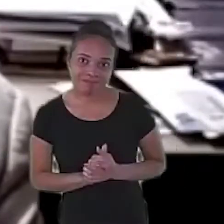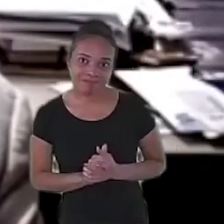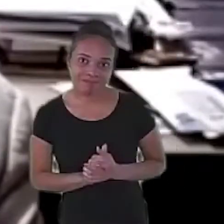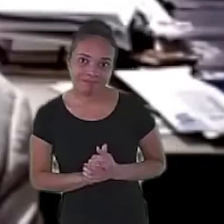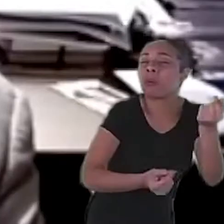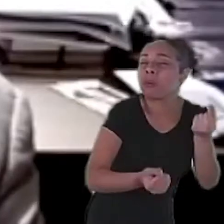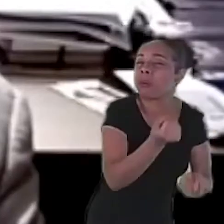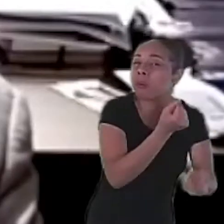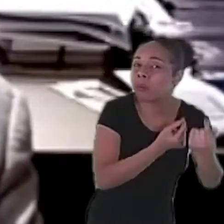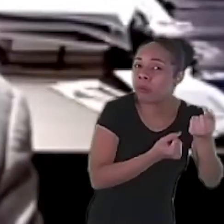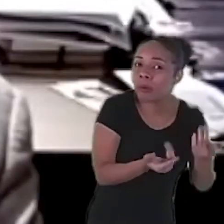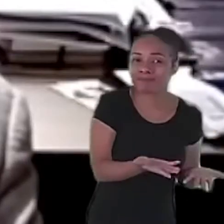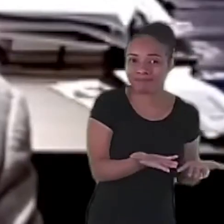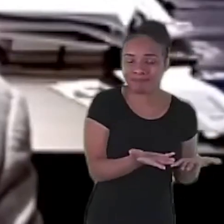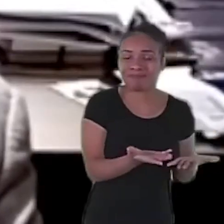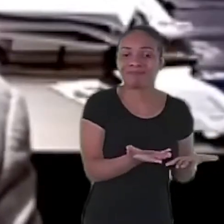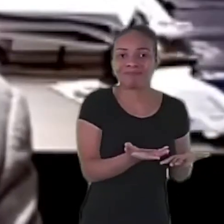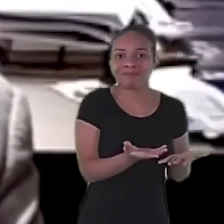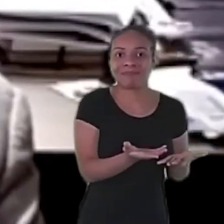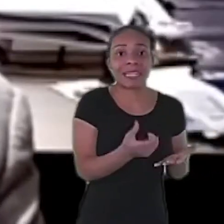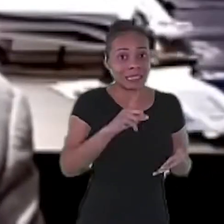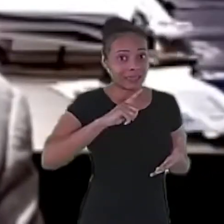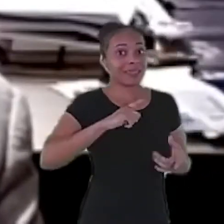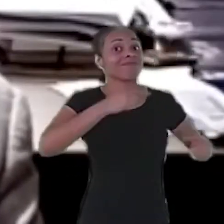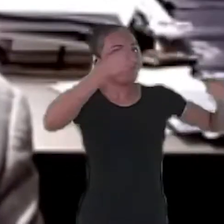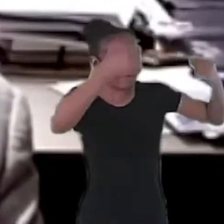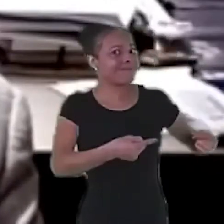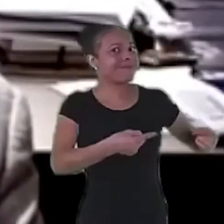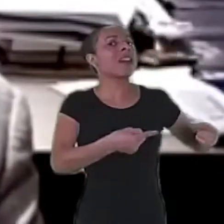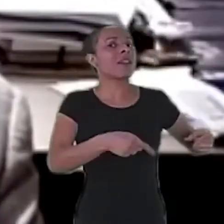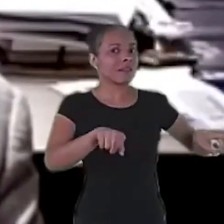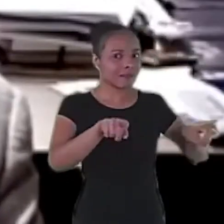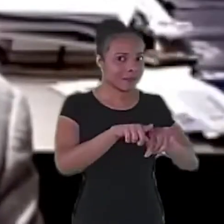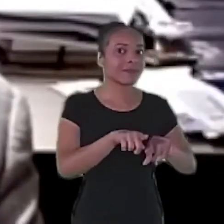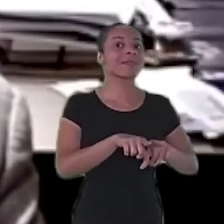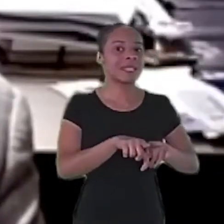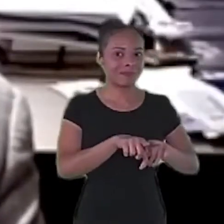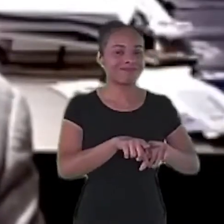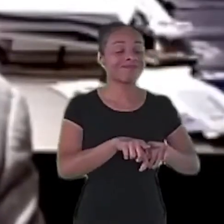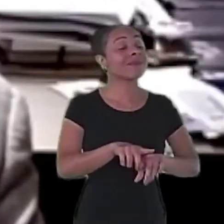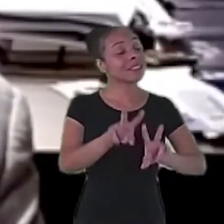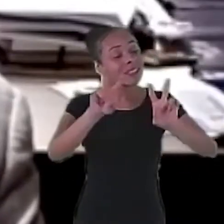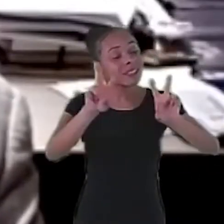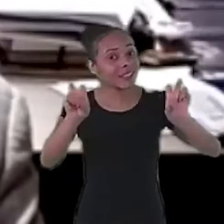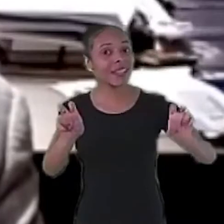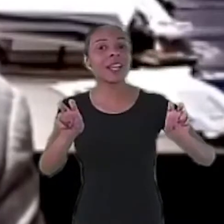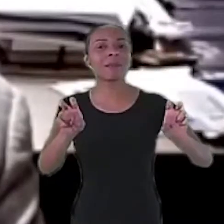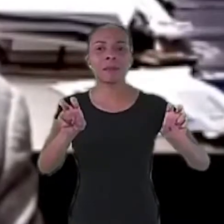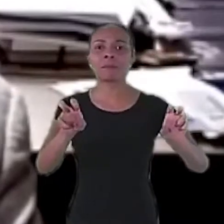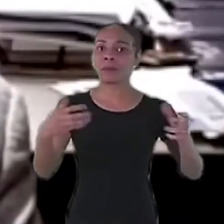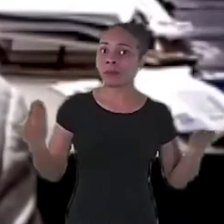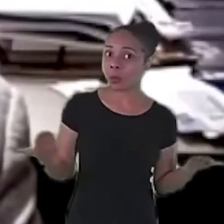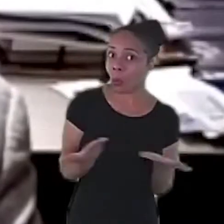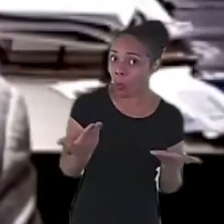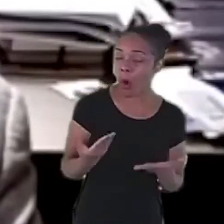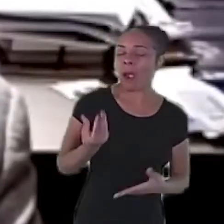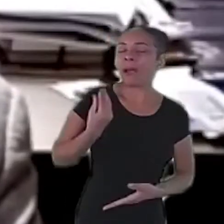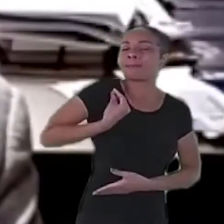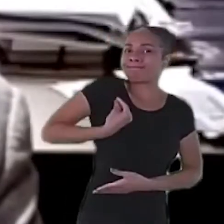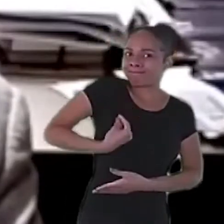concentração, também traz vários desafios. Então, eu acho que esse é um tema que está presente